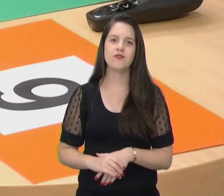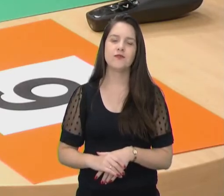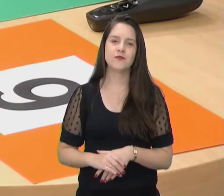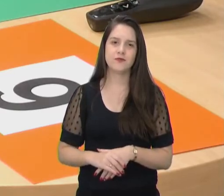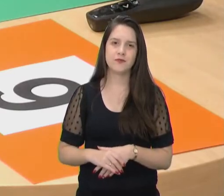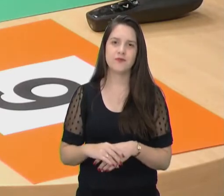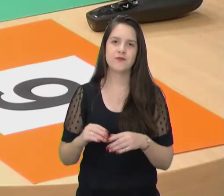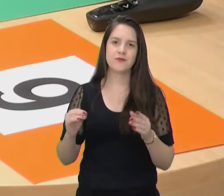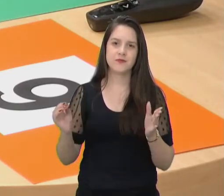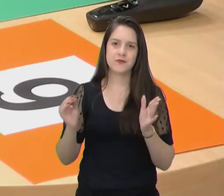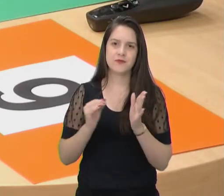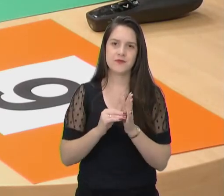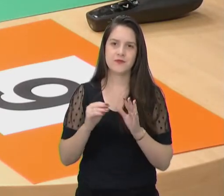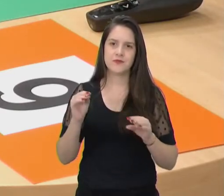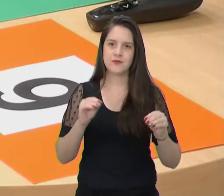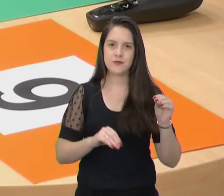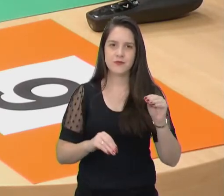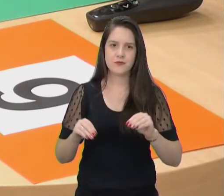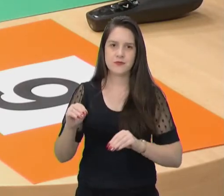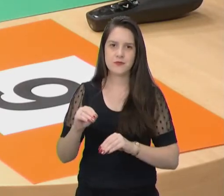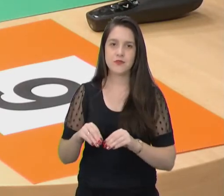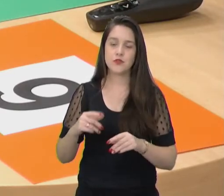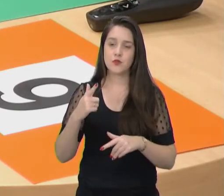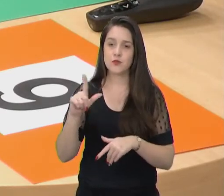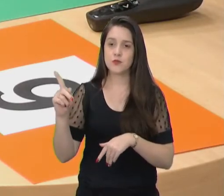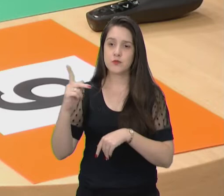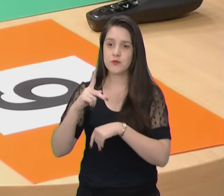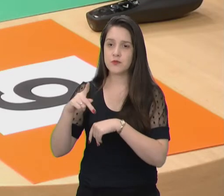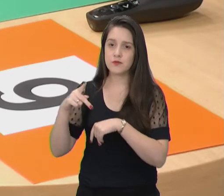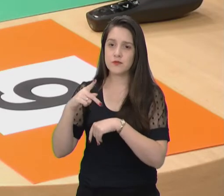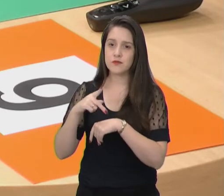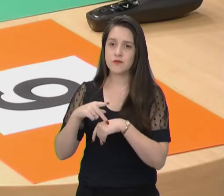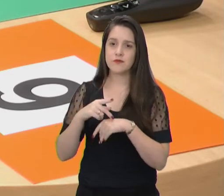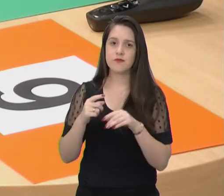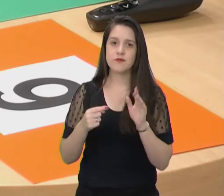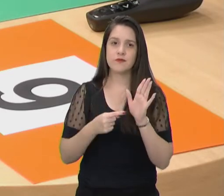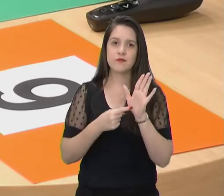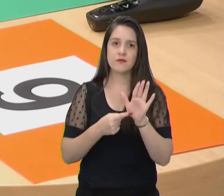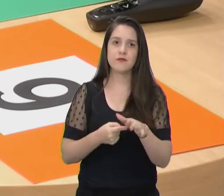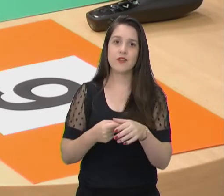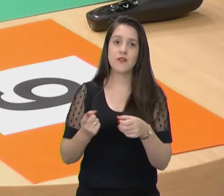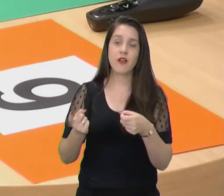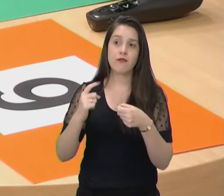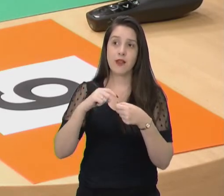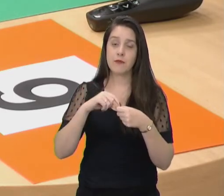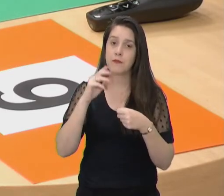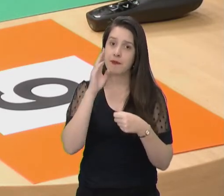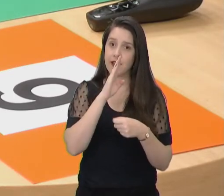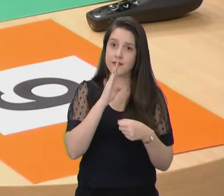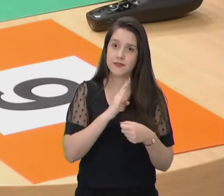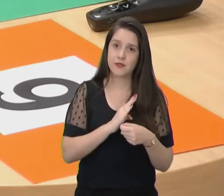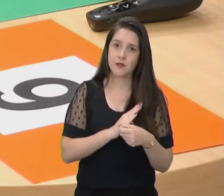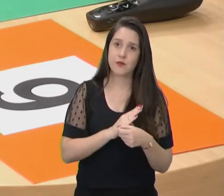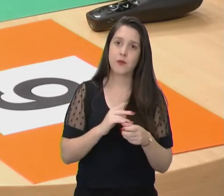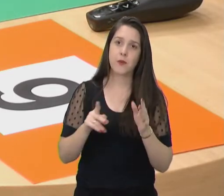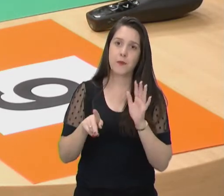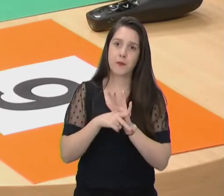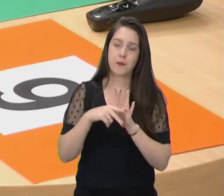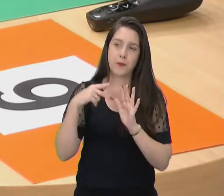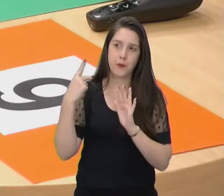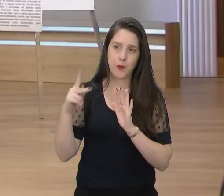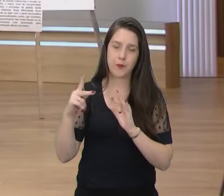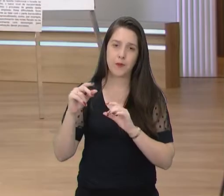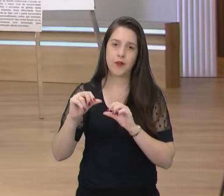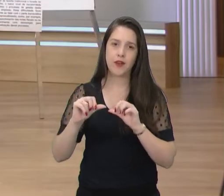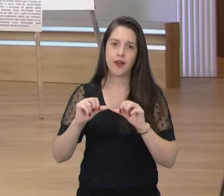por Marcos, residente em outro país, com a pretensão de voltar ao Brasil e administrar seu próprio